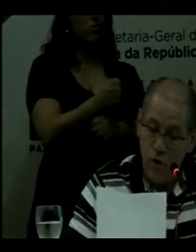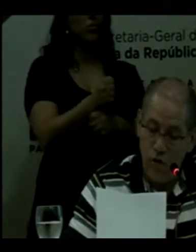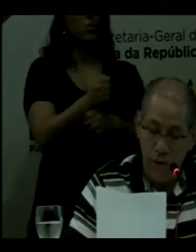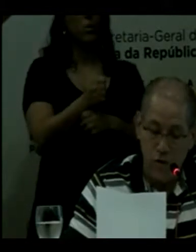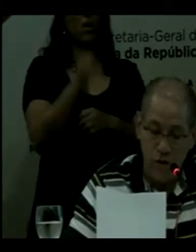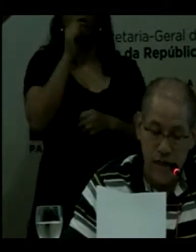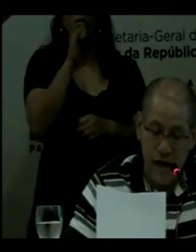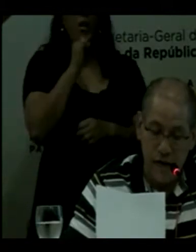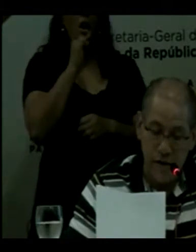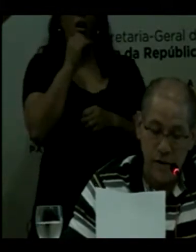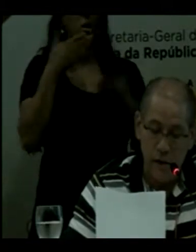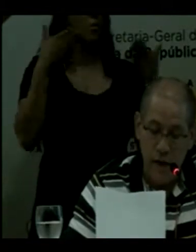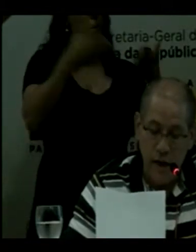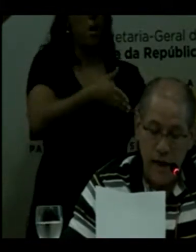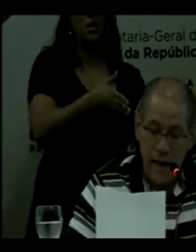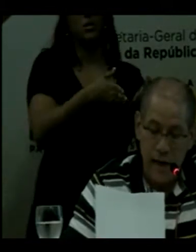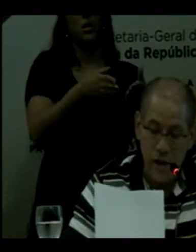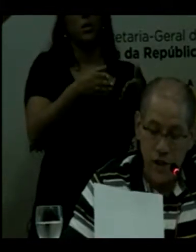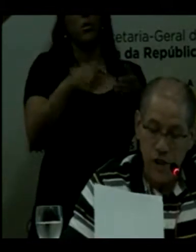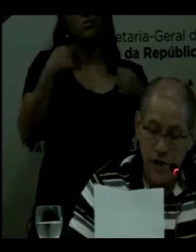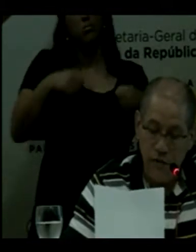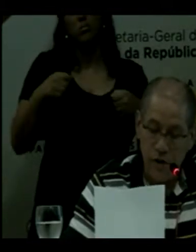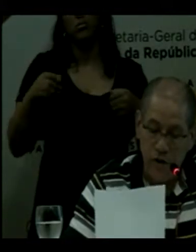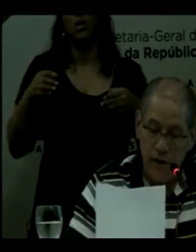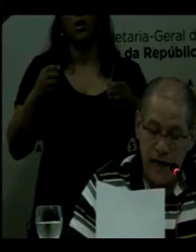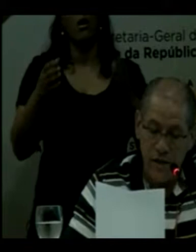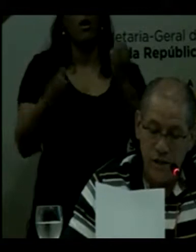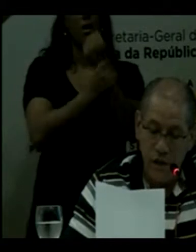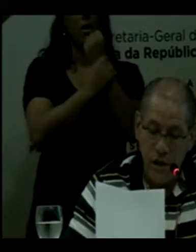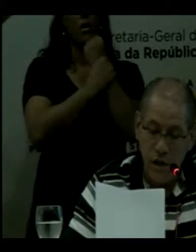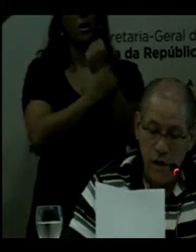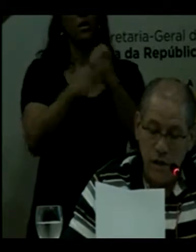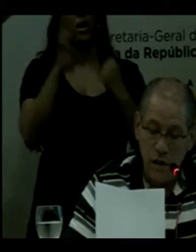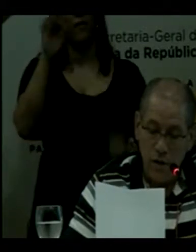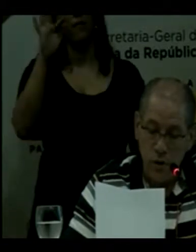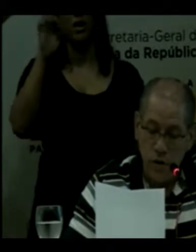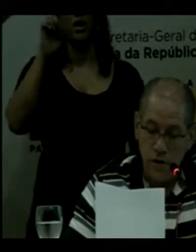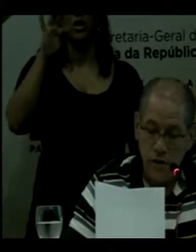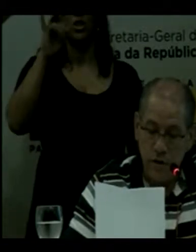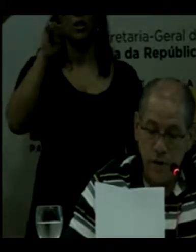entidades ou movimentos sociais, garantir efetividade